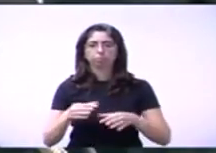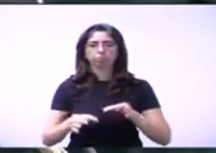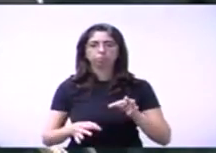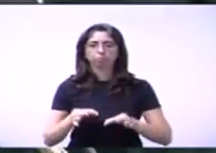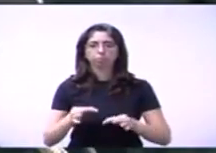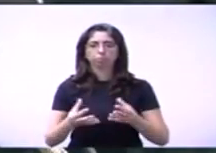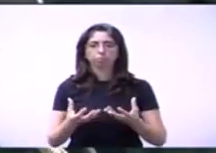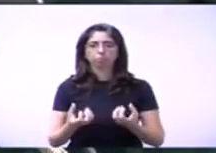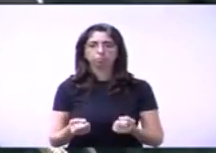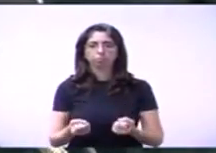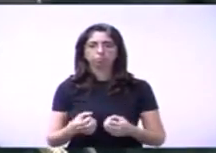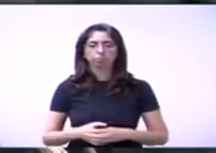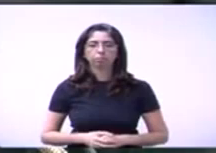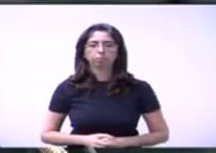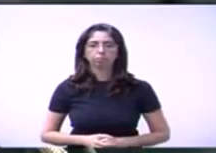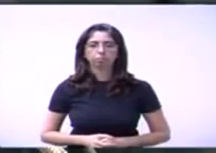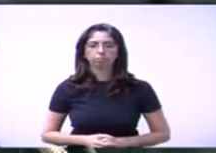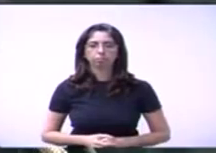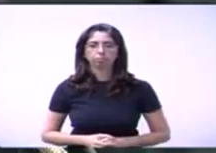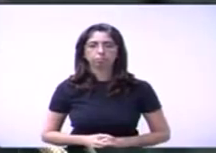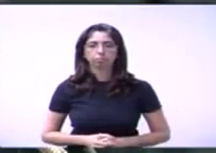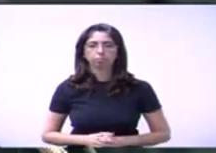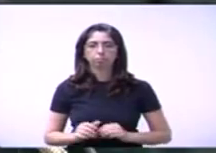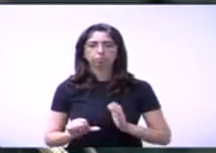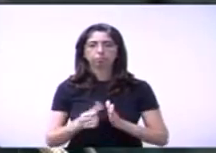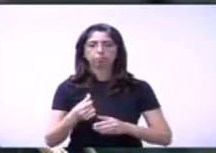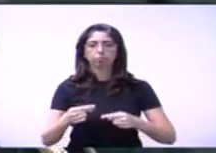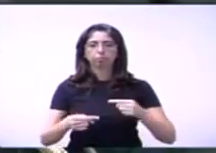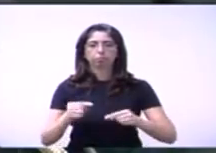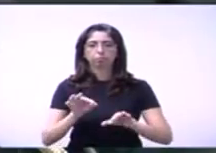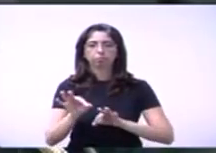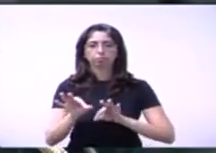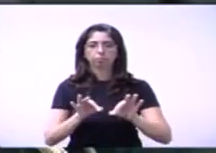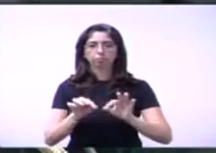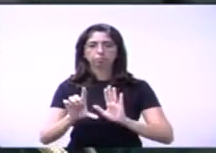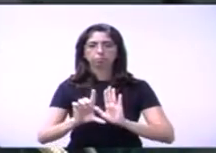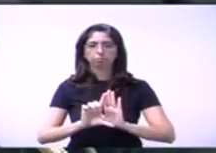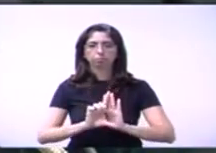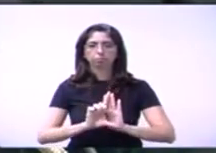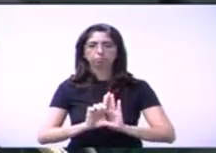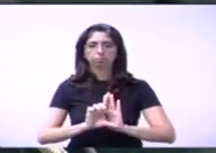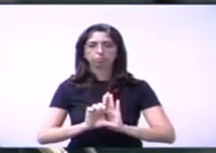Justiça, favorável. Primeira discussão do projeto de lei